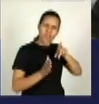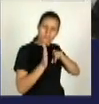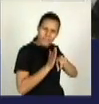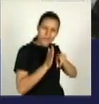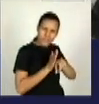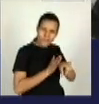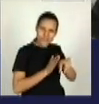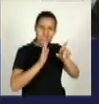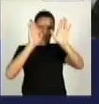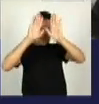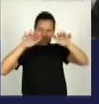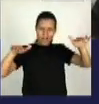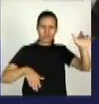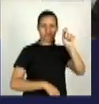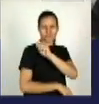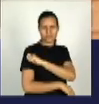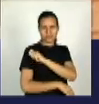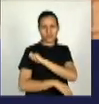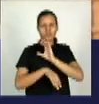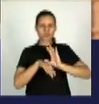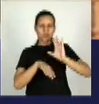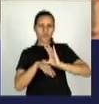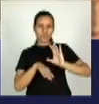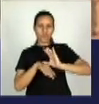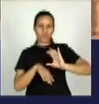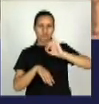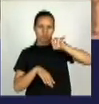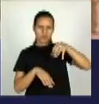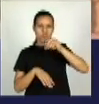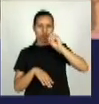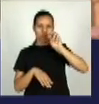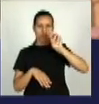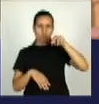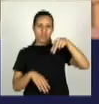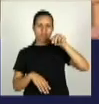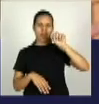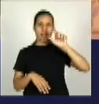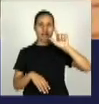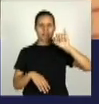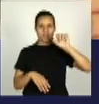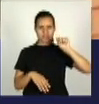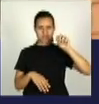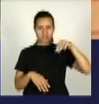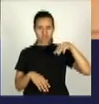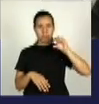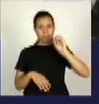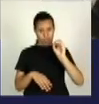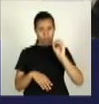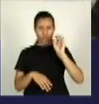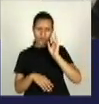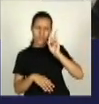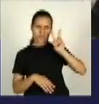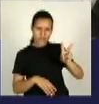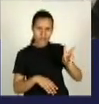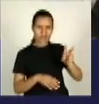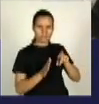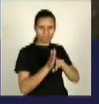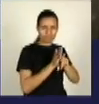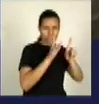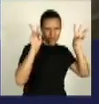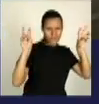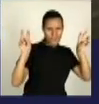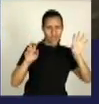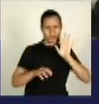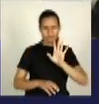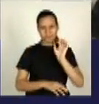ouvir algumas perguntas que os alunos de jornalismo colheram das pessoas na cidade. Sobre o tema, é isso?